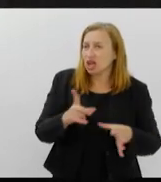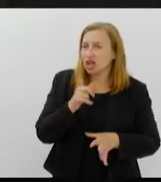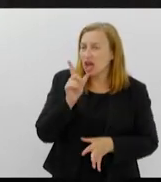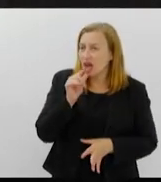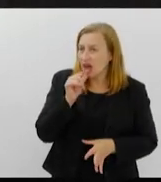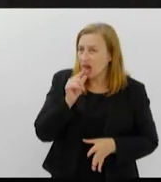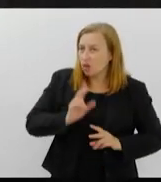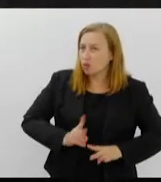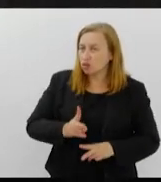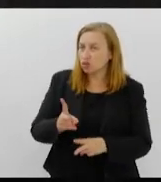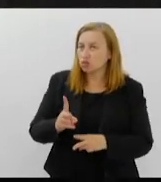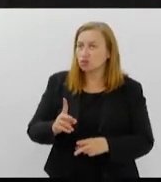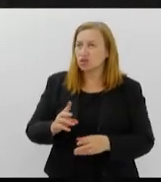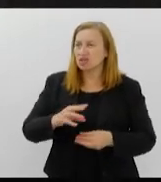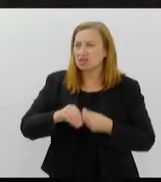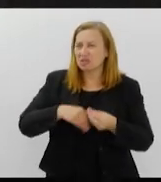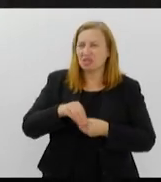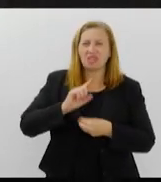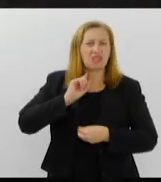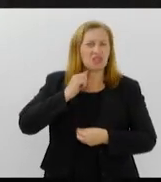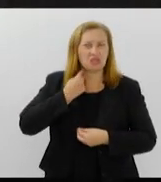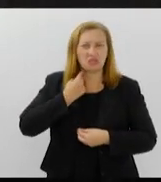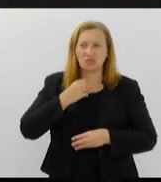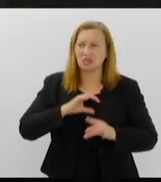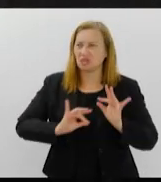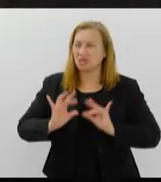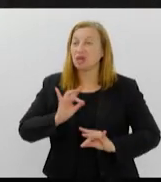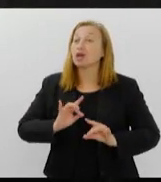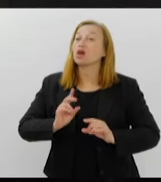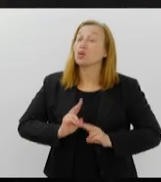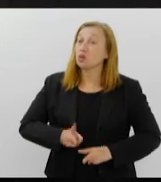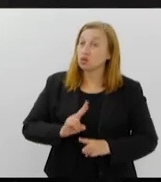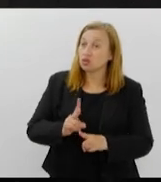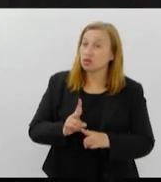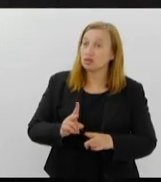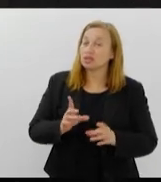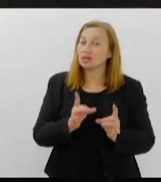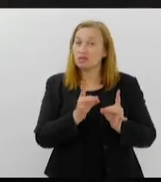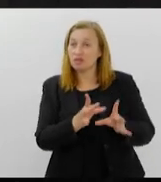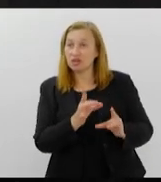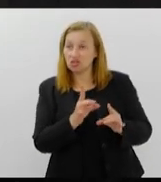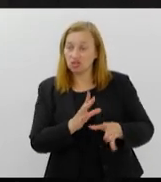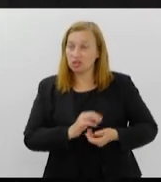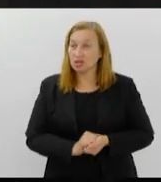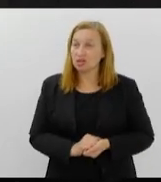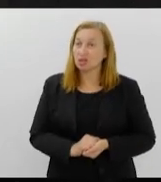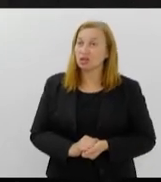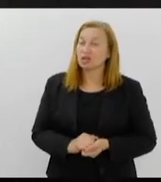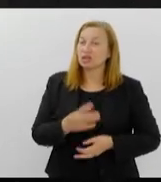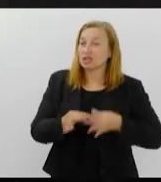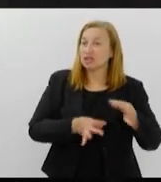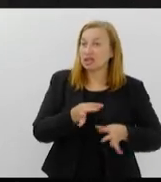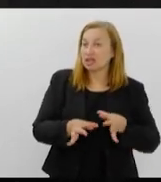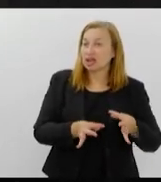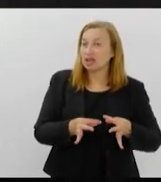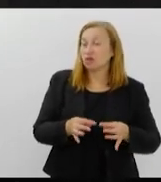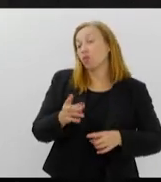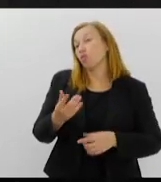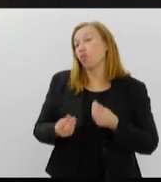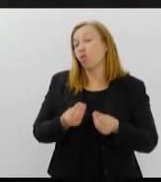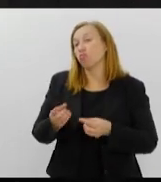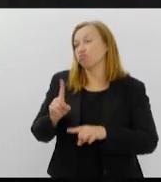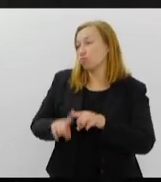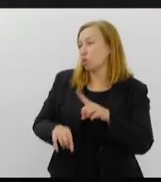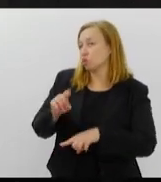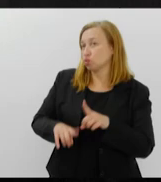águas continuem sendo contaminadas e nem que elas continuem sendo privatizadas e tratadas como mercadoria.